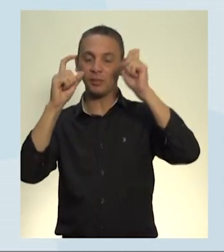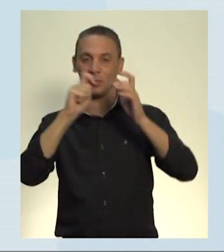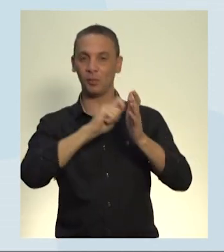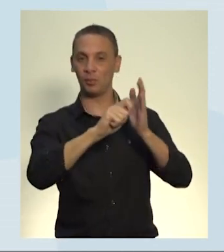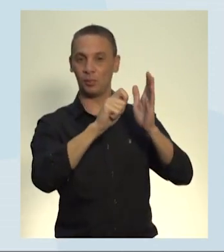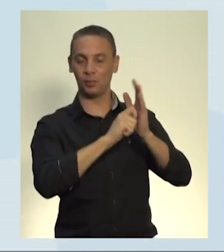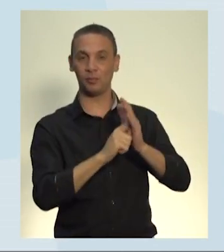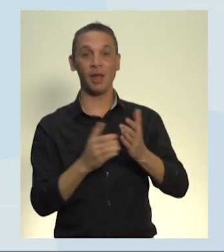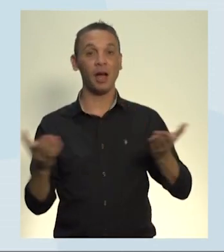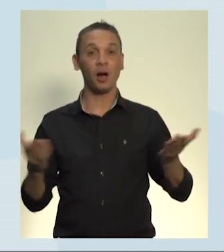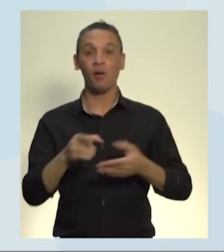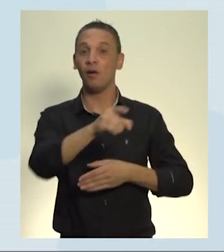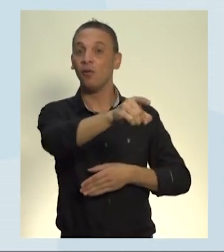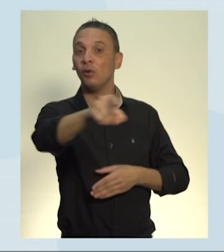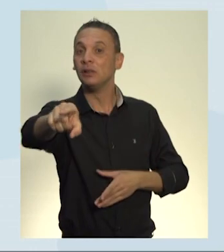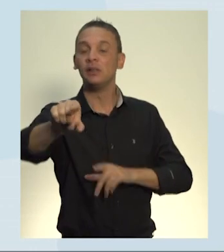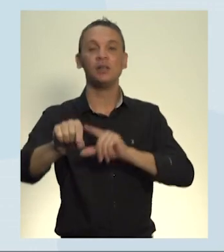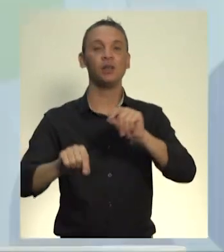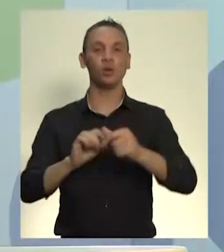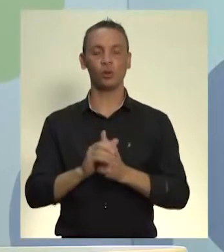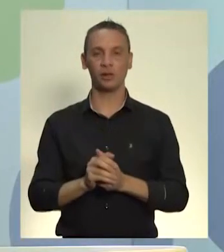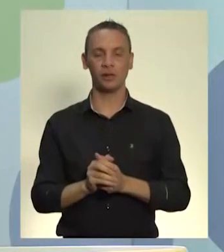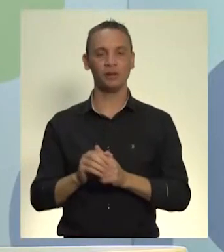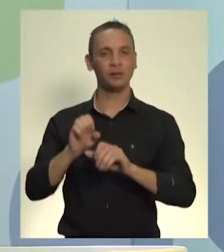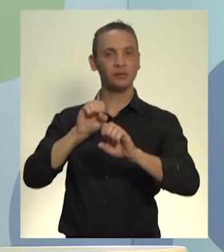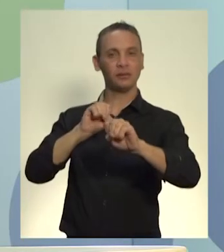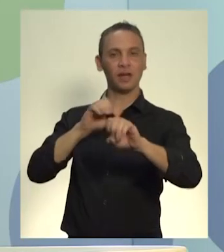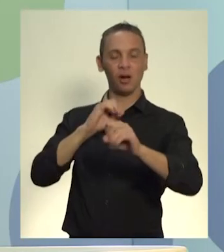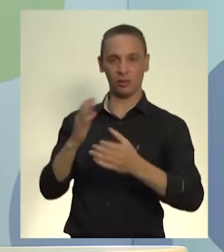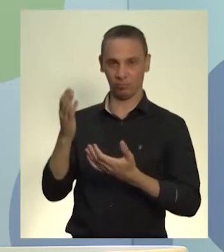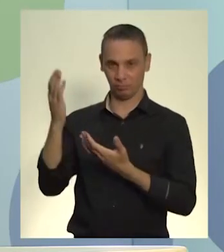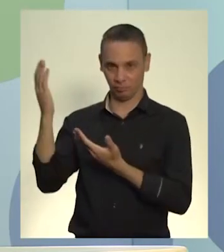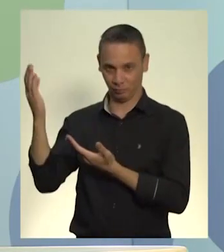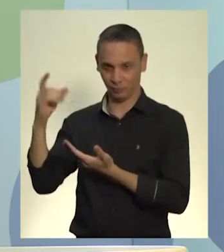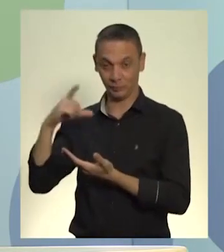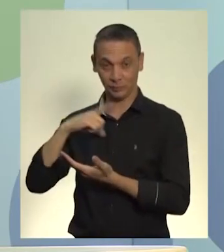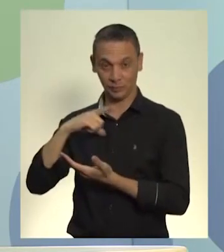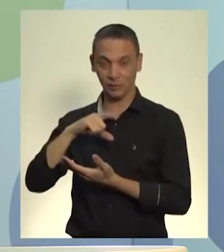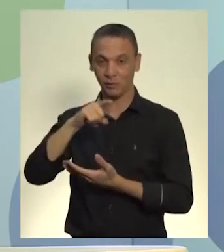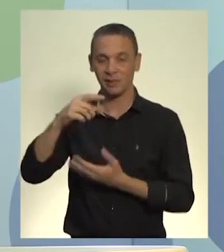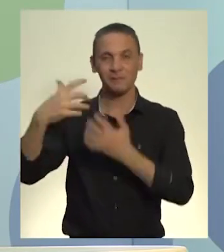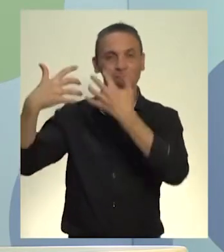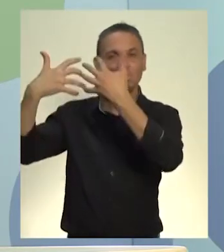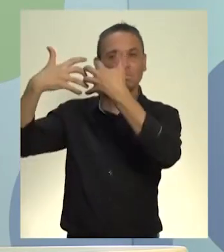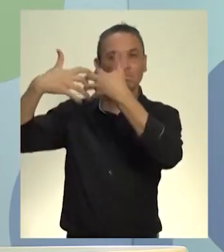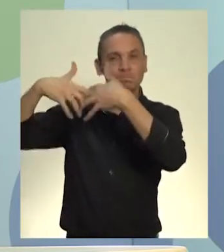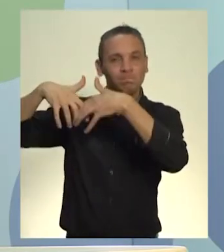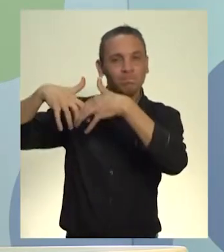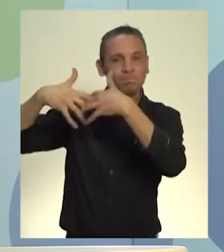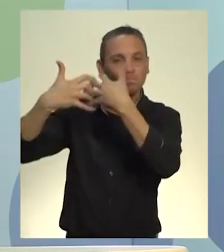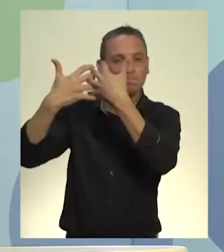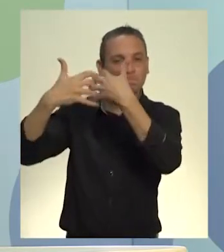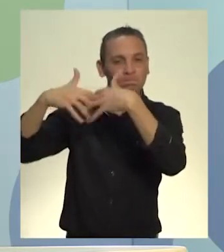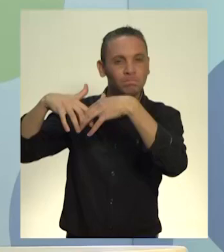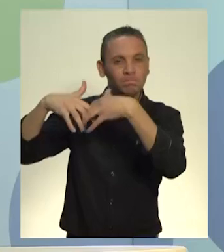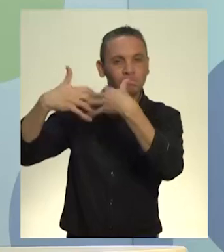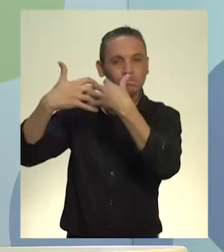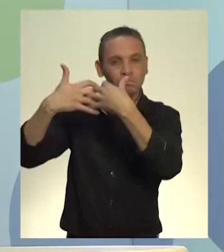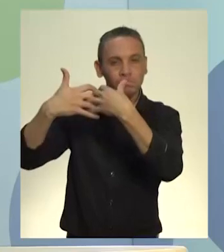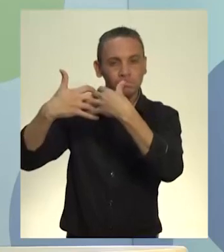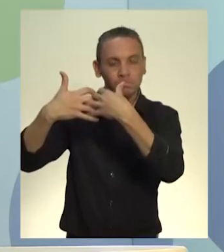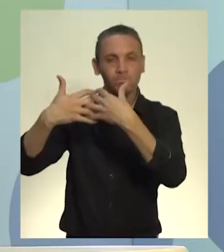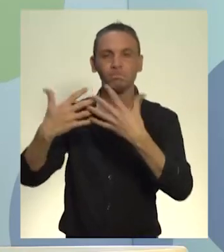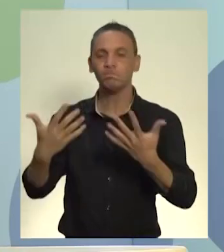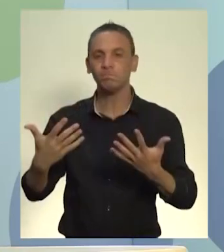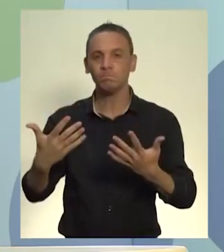que vocês façam agora? Olhando essa aula que está na tela, vocês pensem em